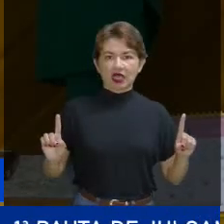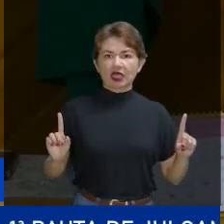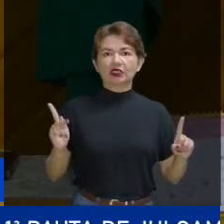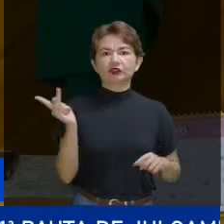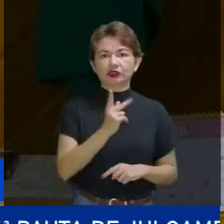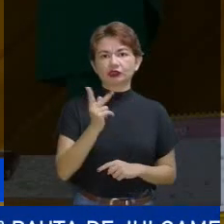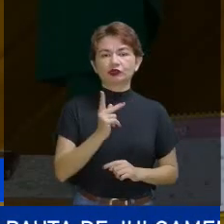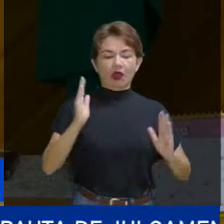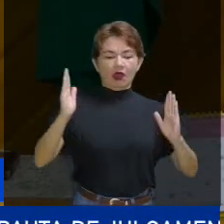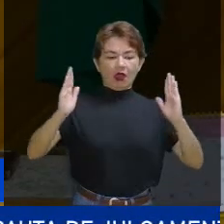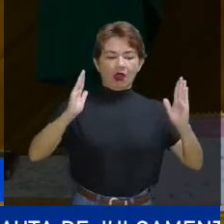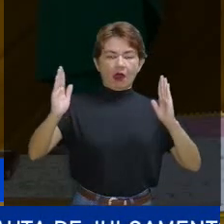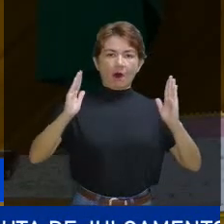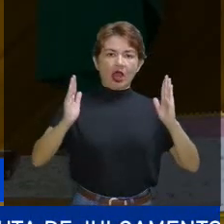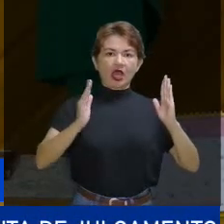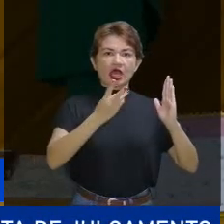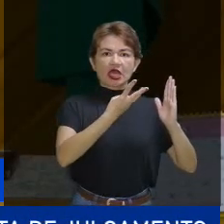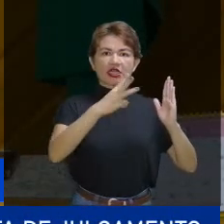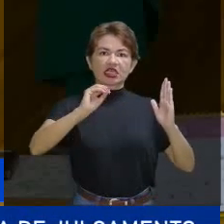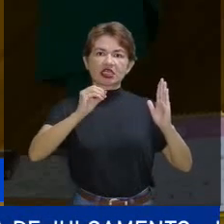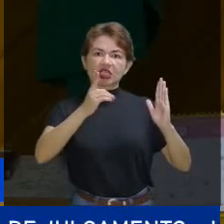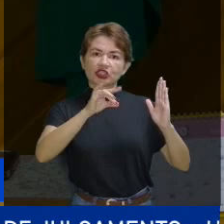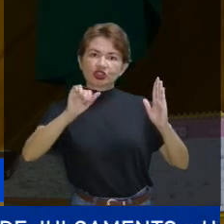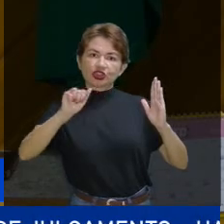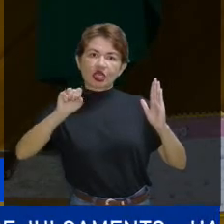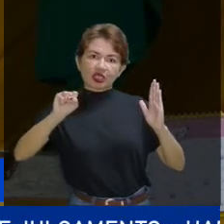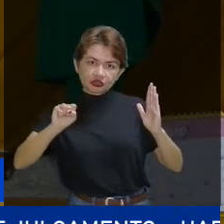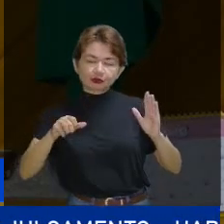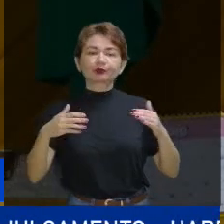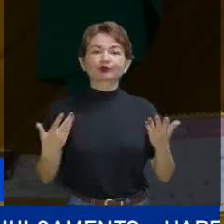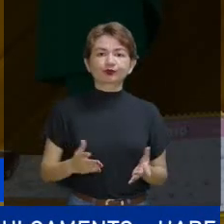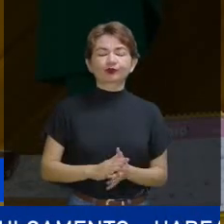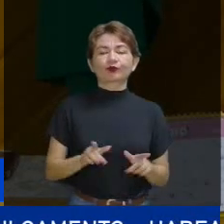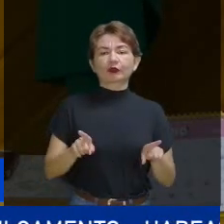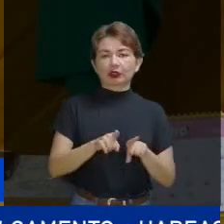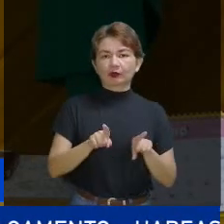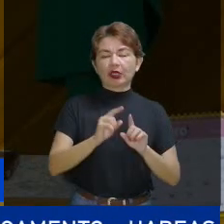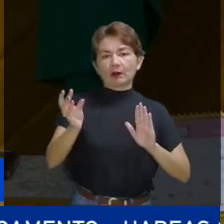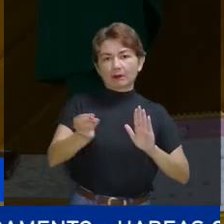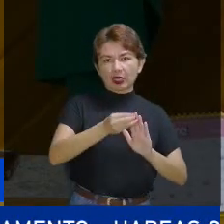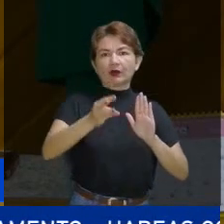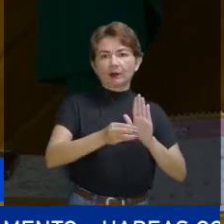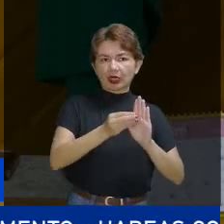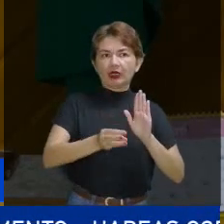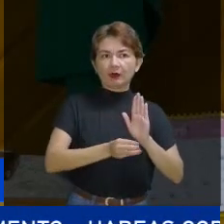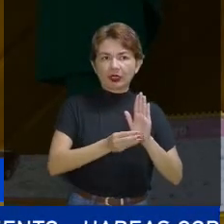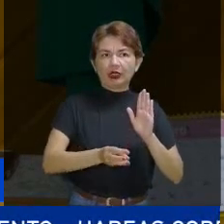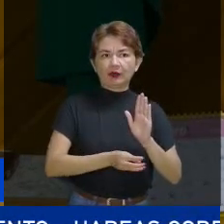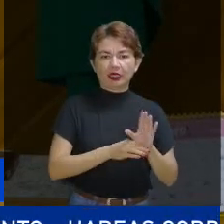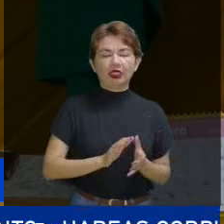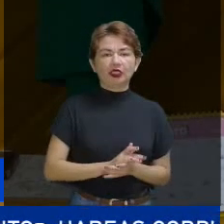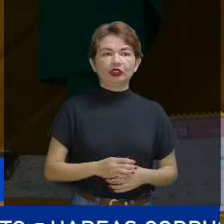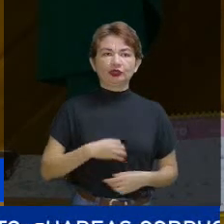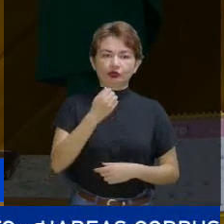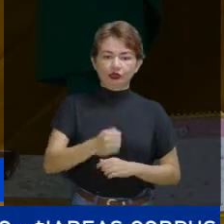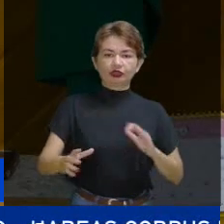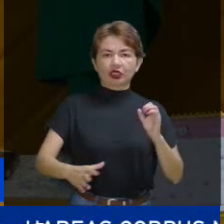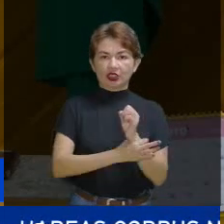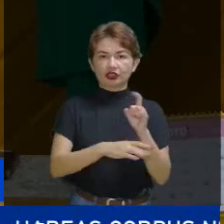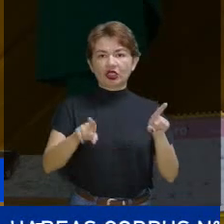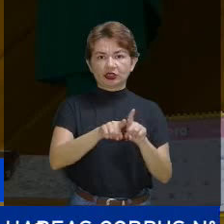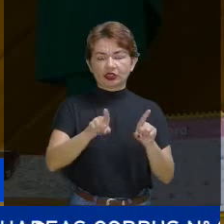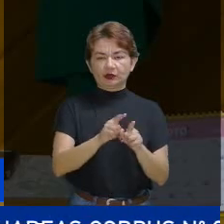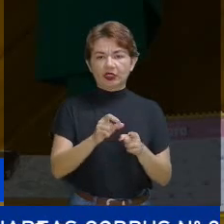resoluções estipulavam um prazo de 30 dias para poder haver a implementação inteira do juízo de garantias. Então,